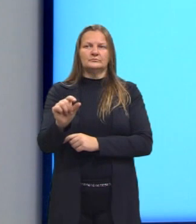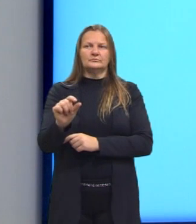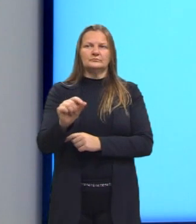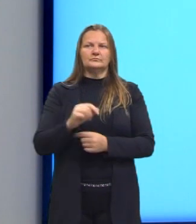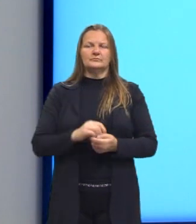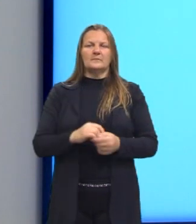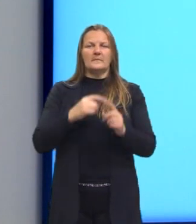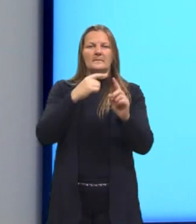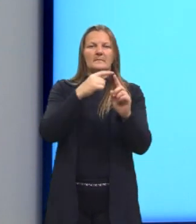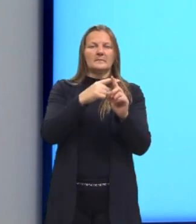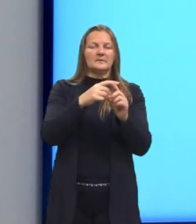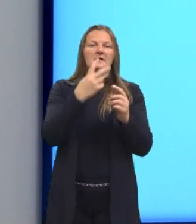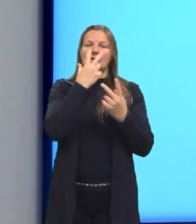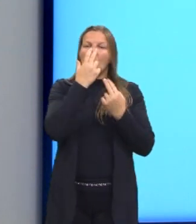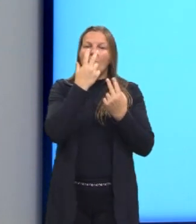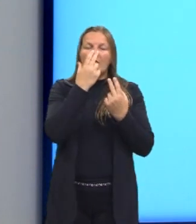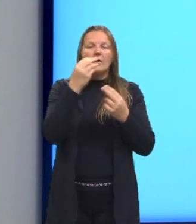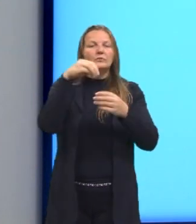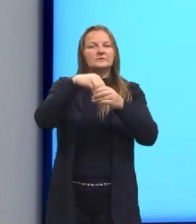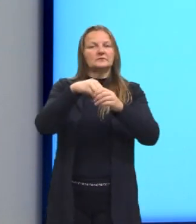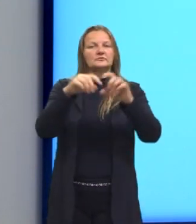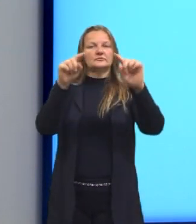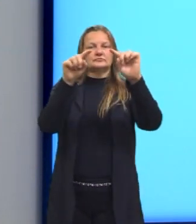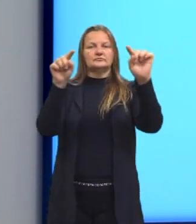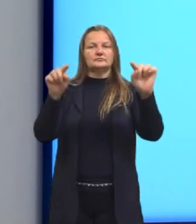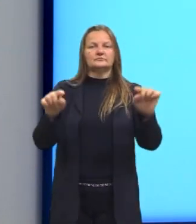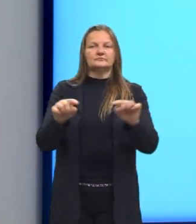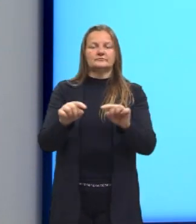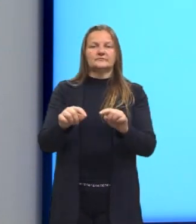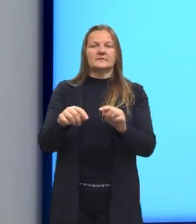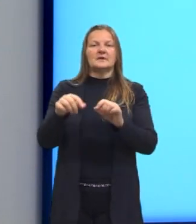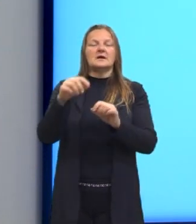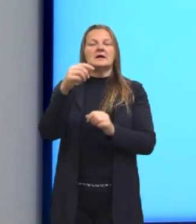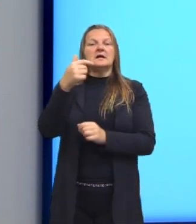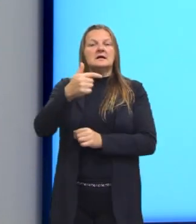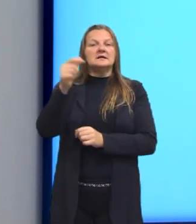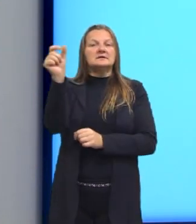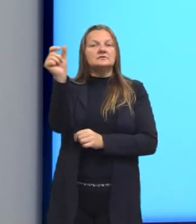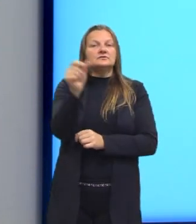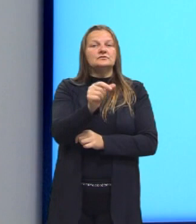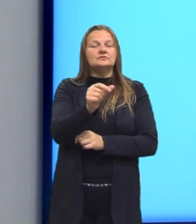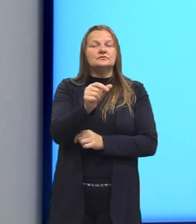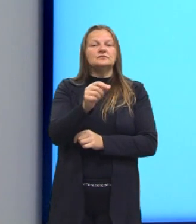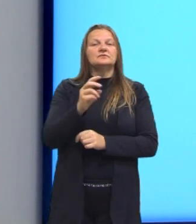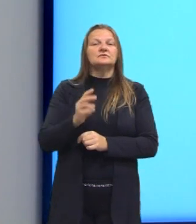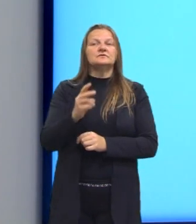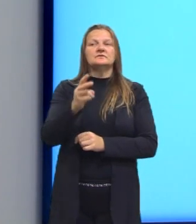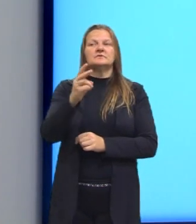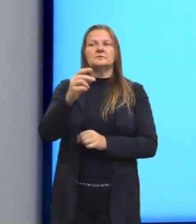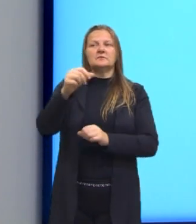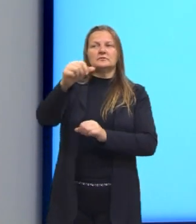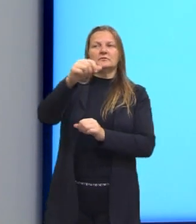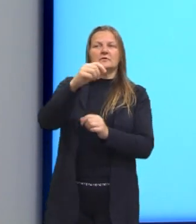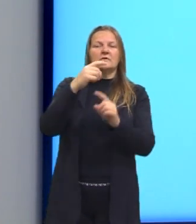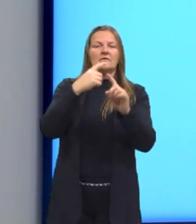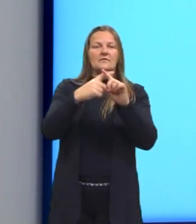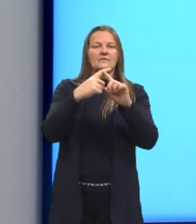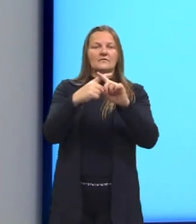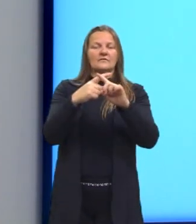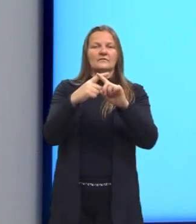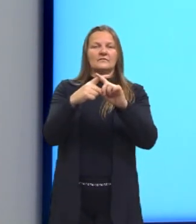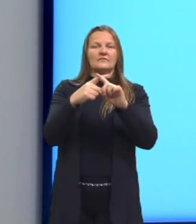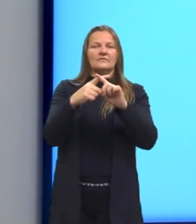sinal que nós dos elementos, né, do nosso produto. Só que a diagonal secundária, nós sempre multiplicamos